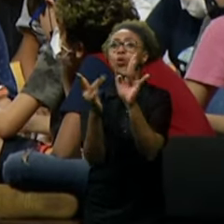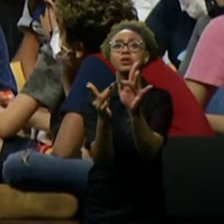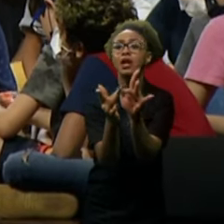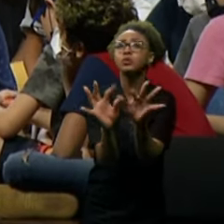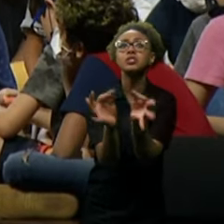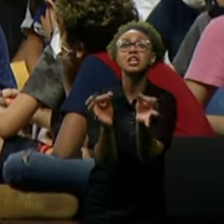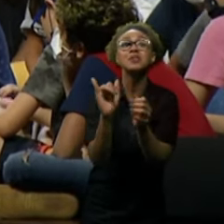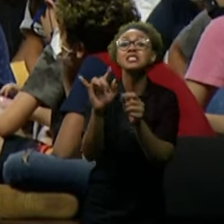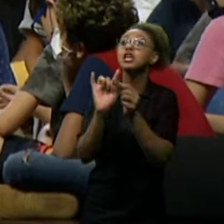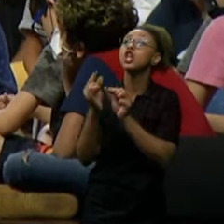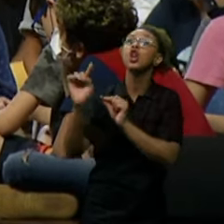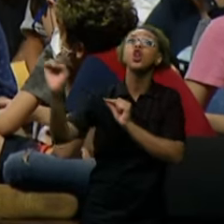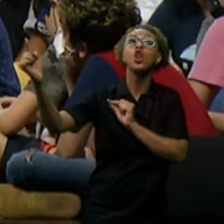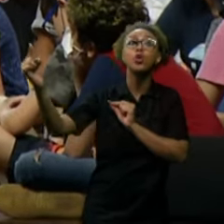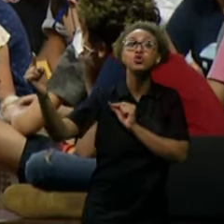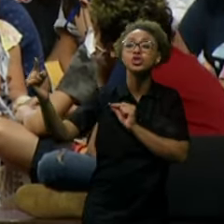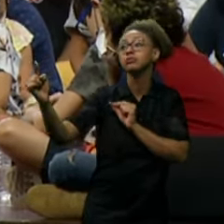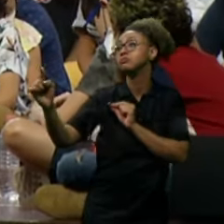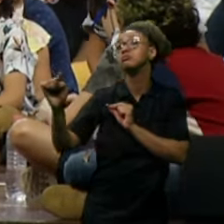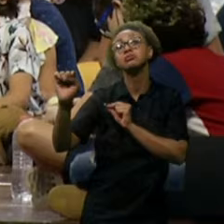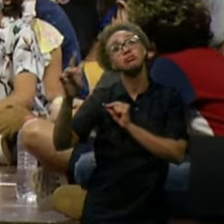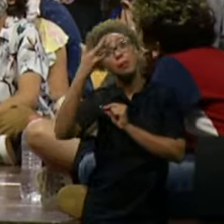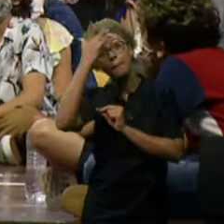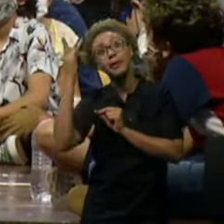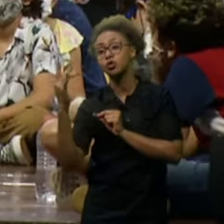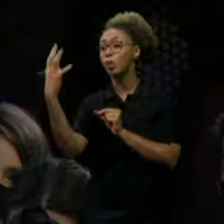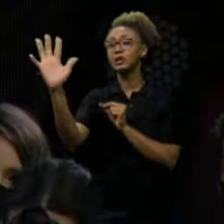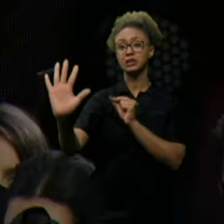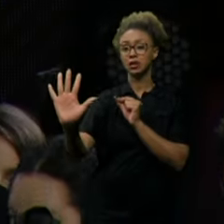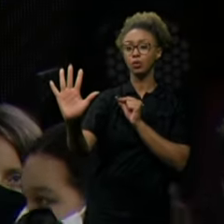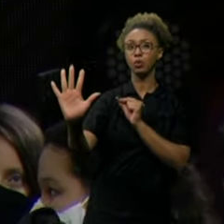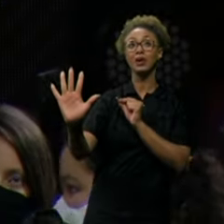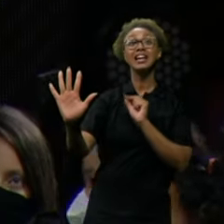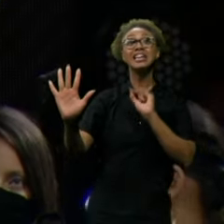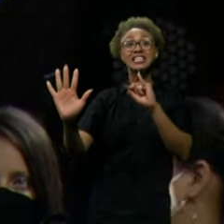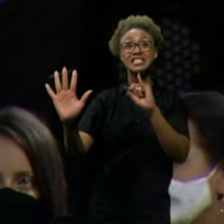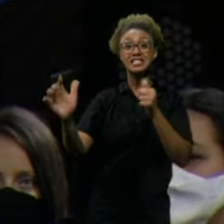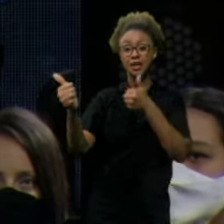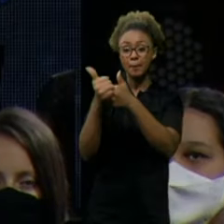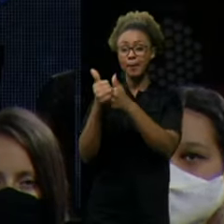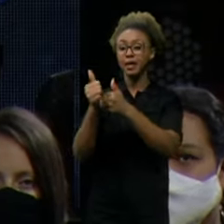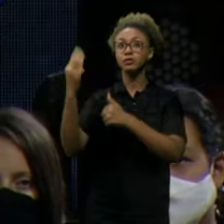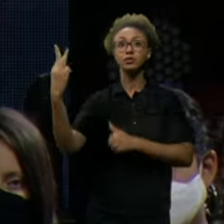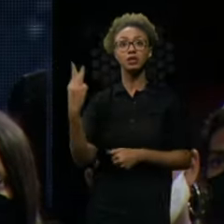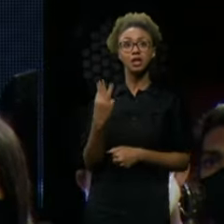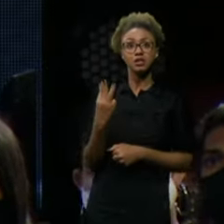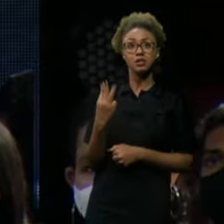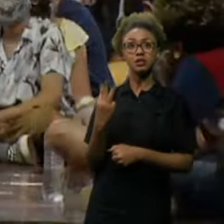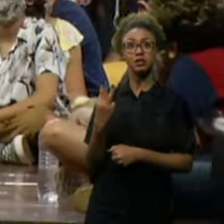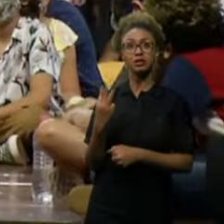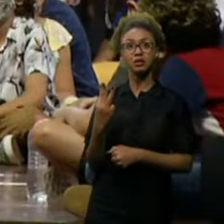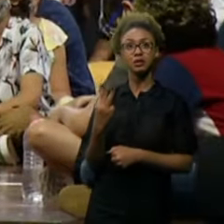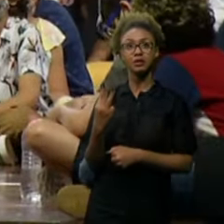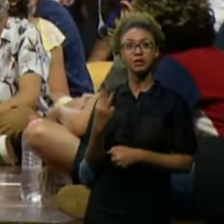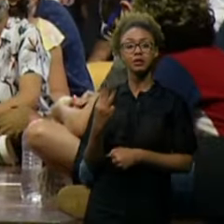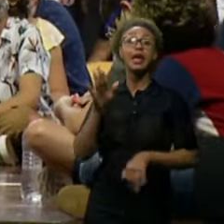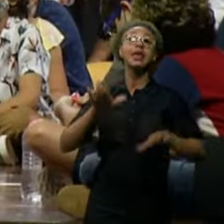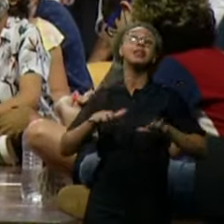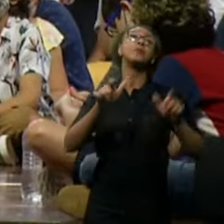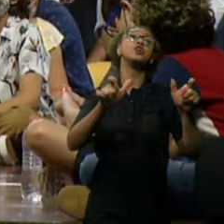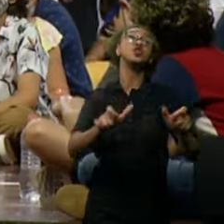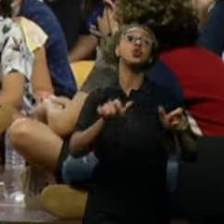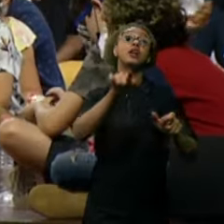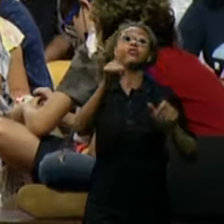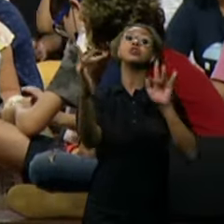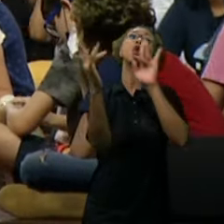quer fazer quem tá longe tá assim com quem tá perto da três isso já está comprovado se você de 5 a 3 pessoas dependendo do ambiente que você